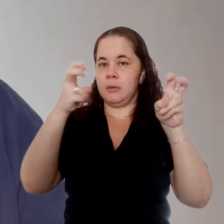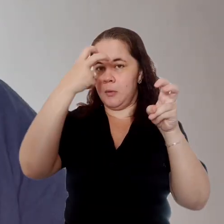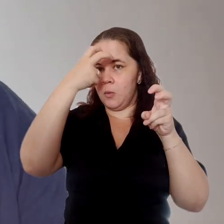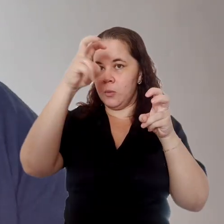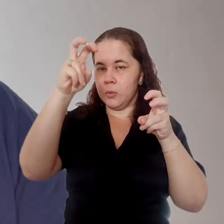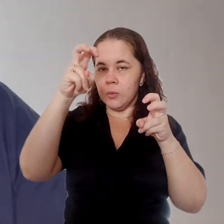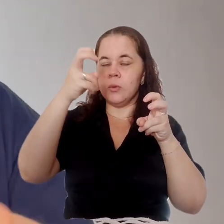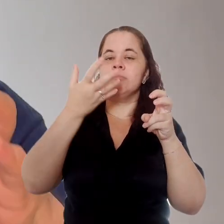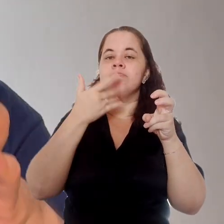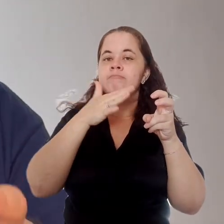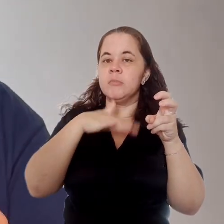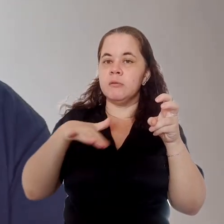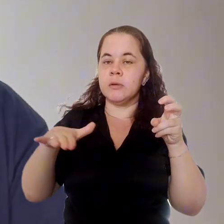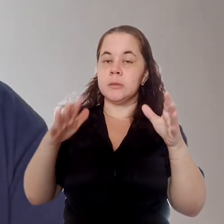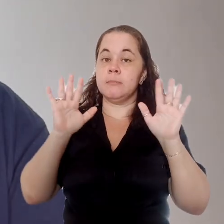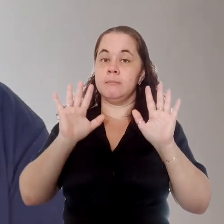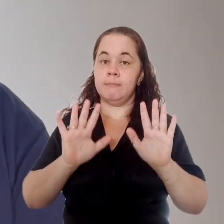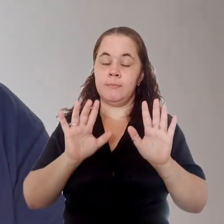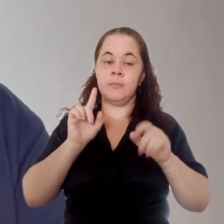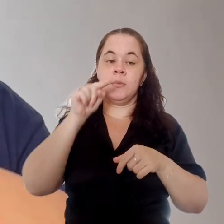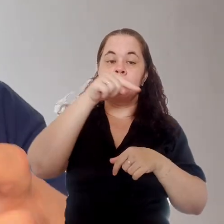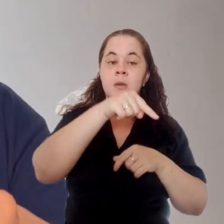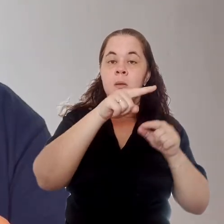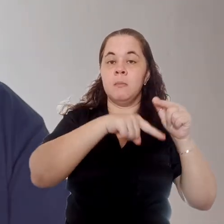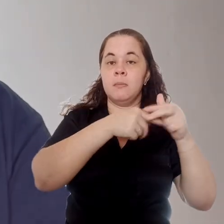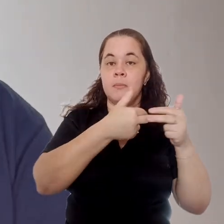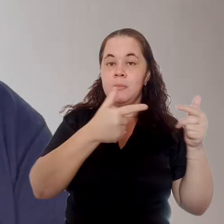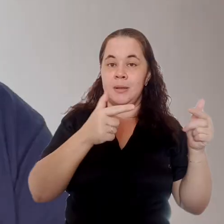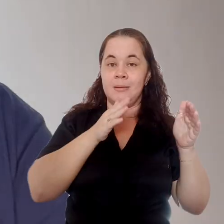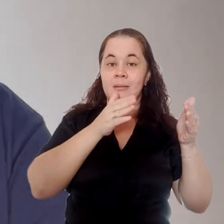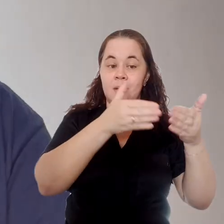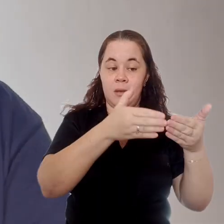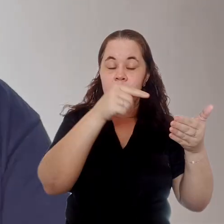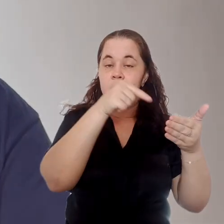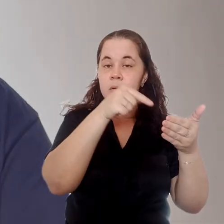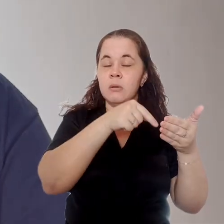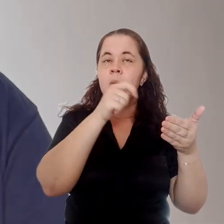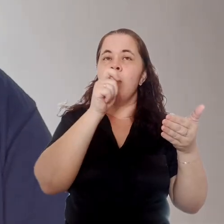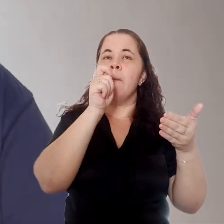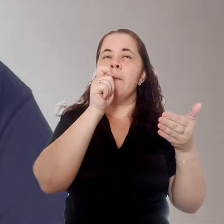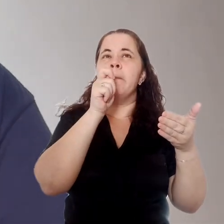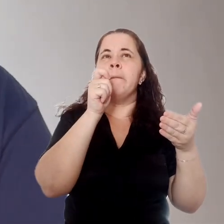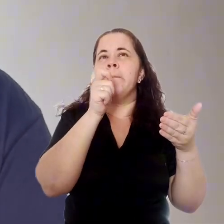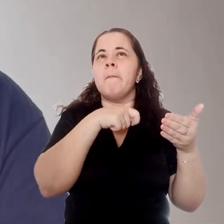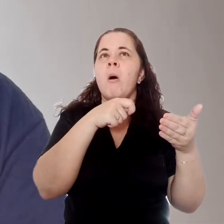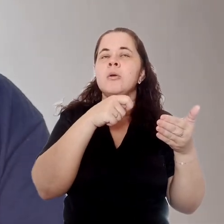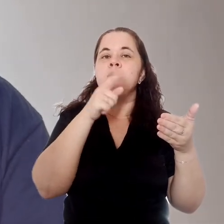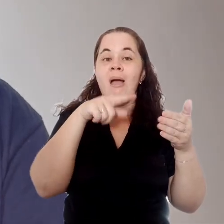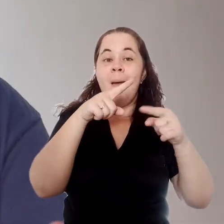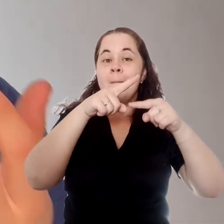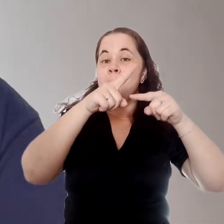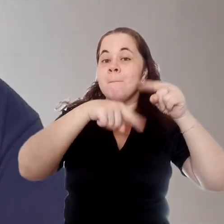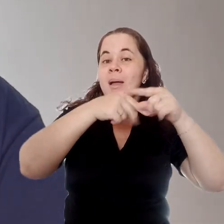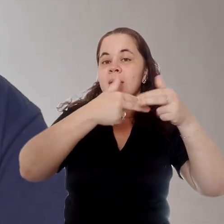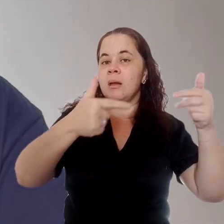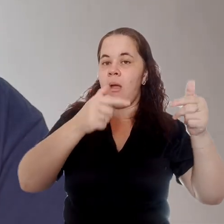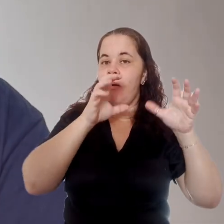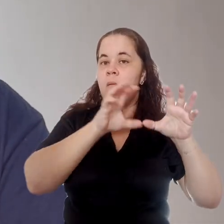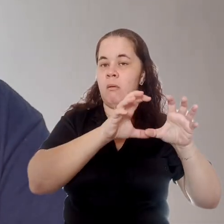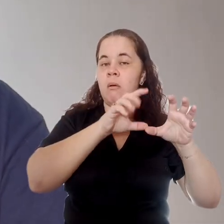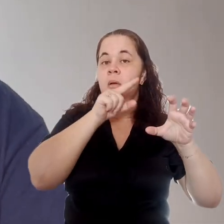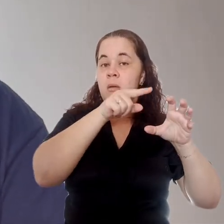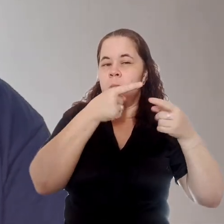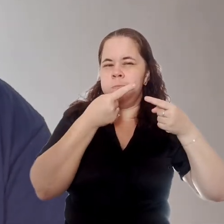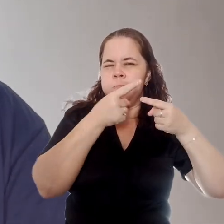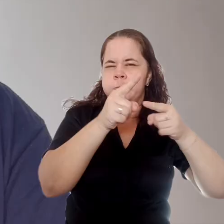e infância. O brinquedo tem a finalidade, ou pode ser entendido como um objeto que estimula a